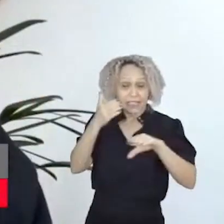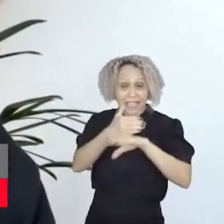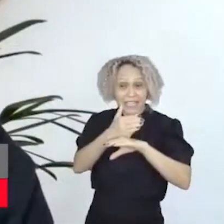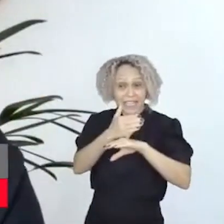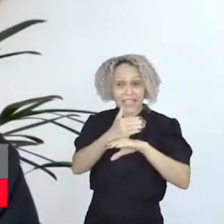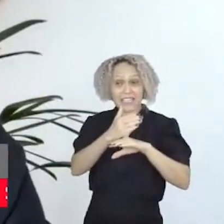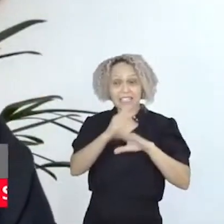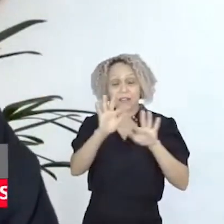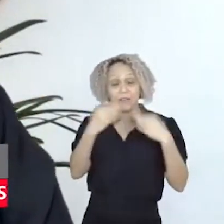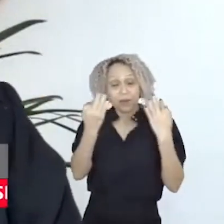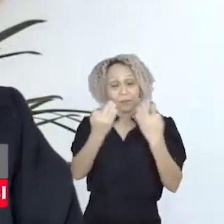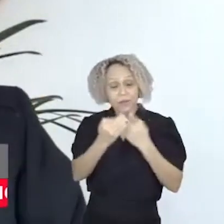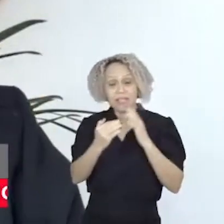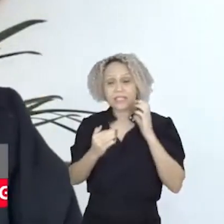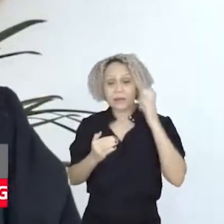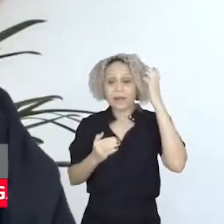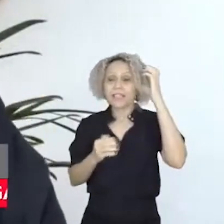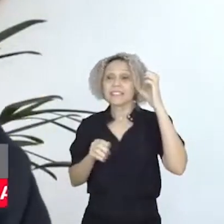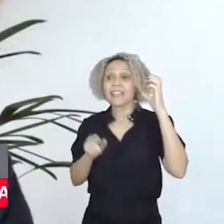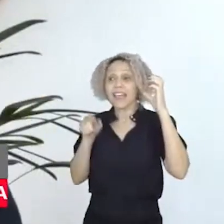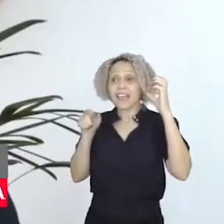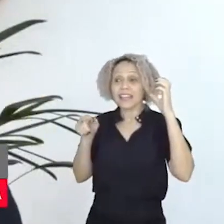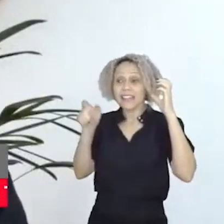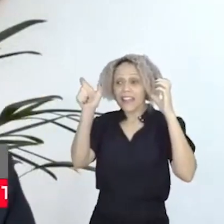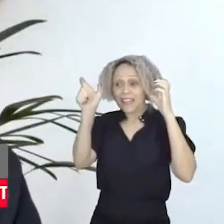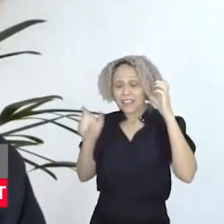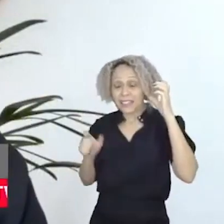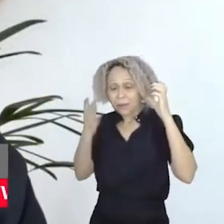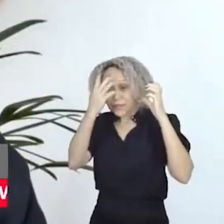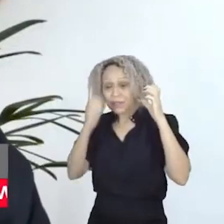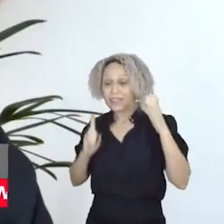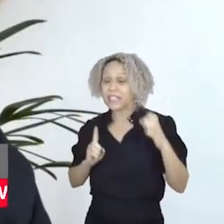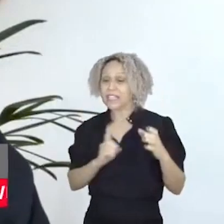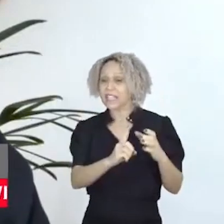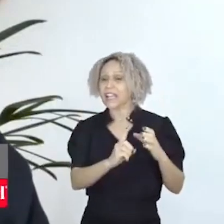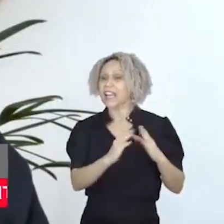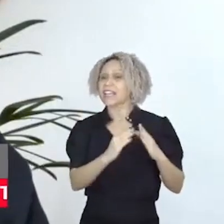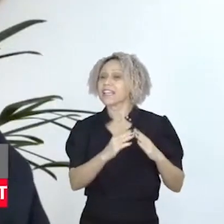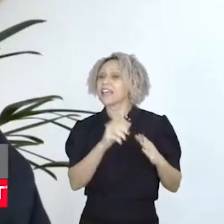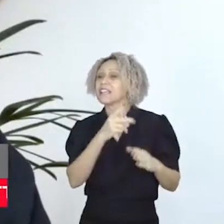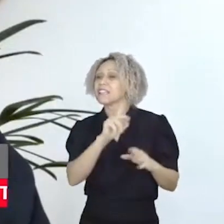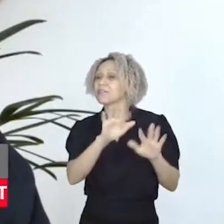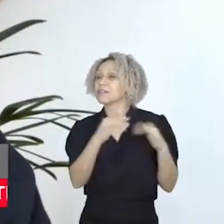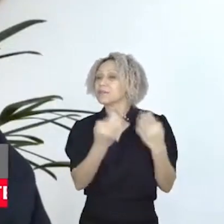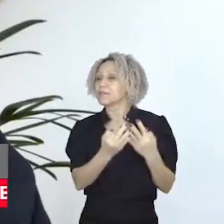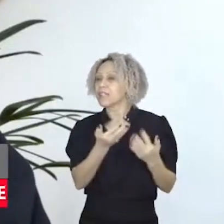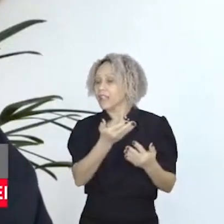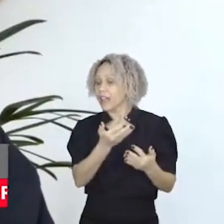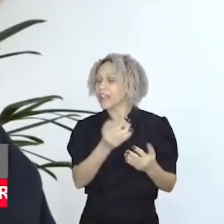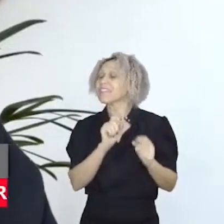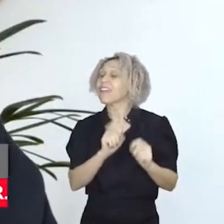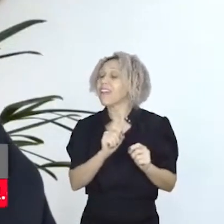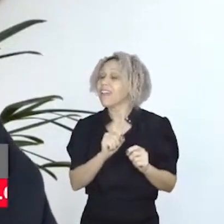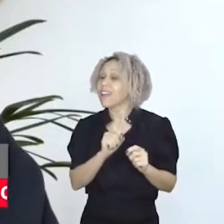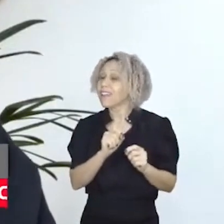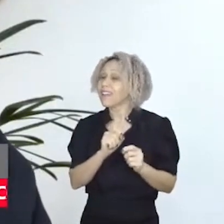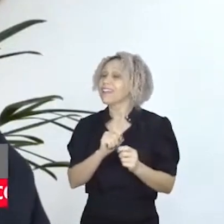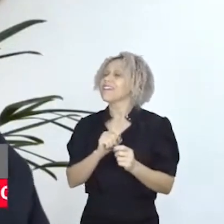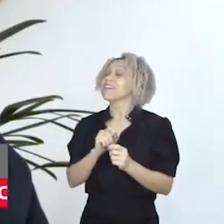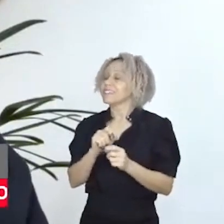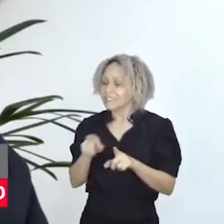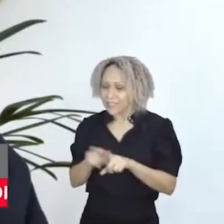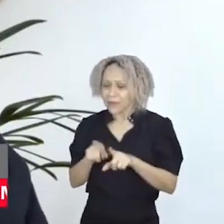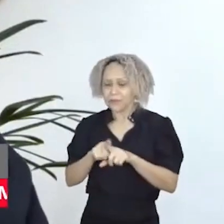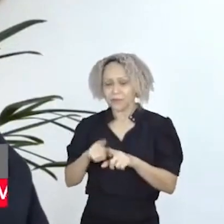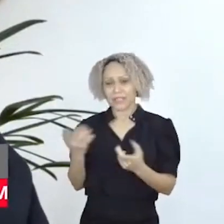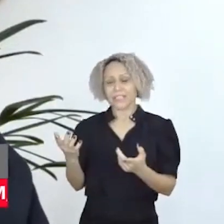o criminoso, era um dos mandantes. Então, isso demonstra a violência do Estado contra nós.